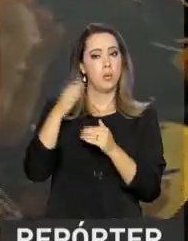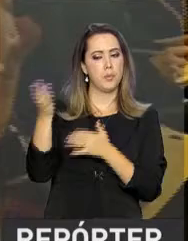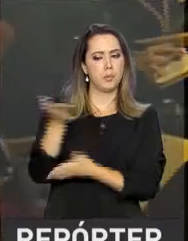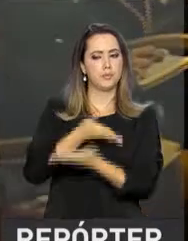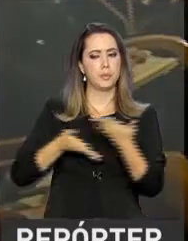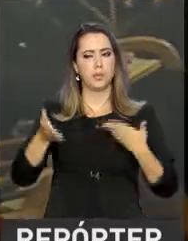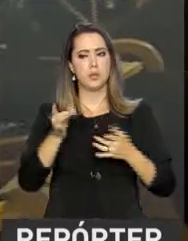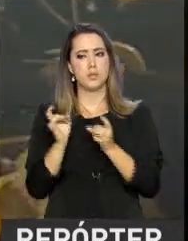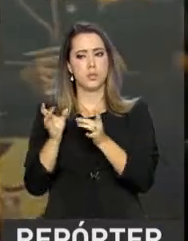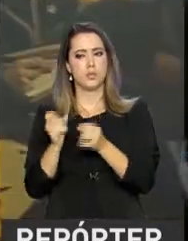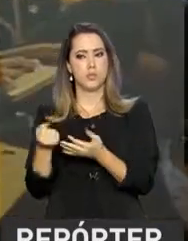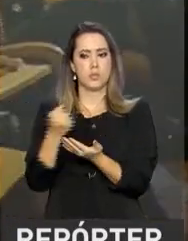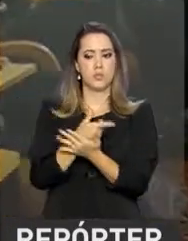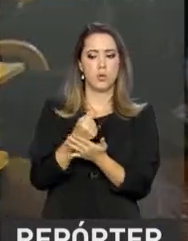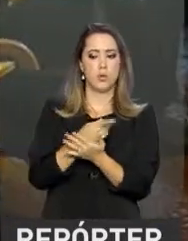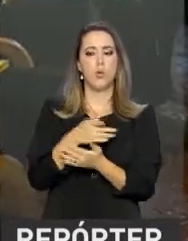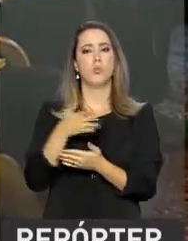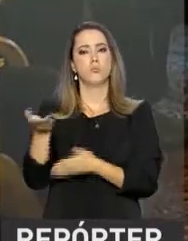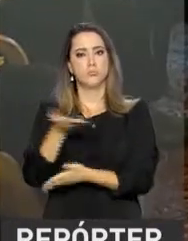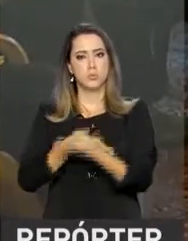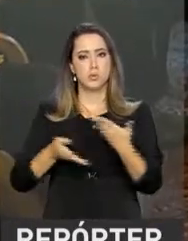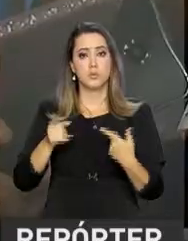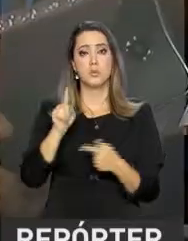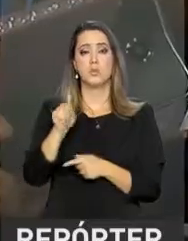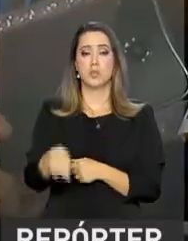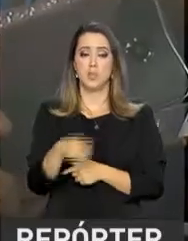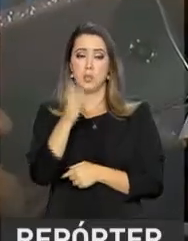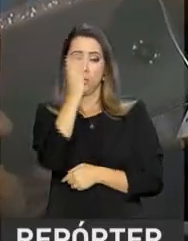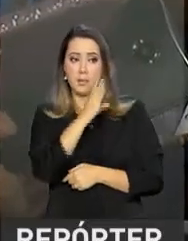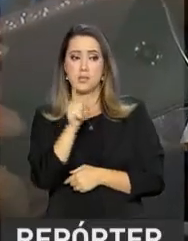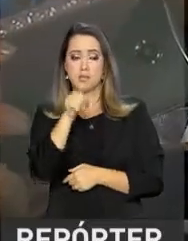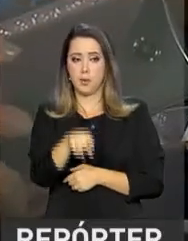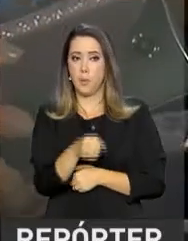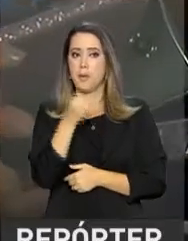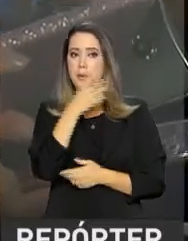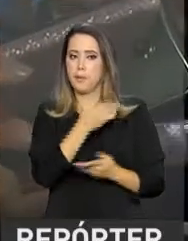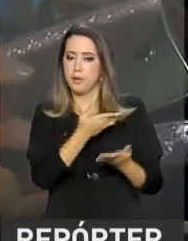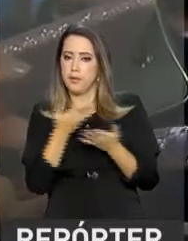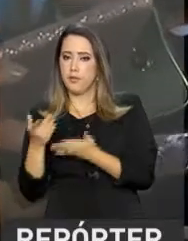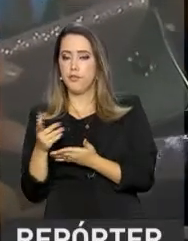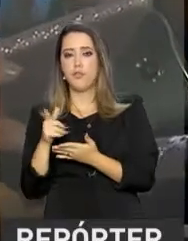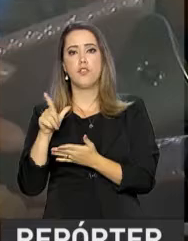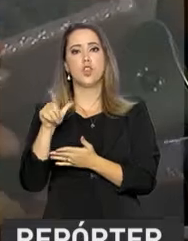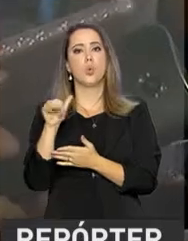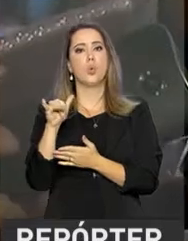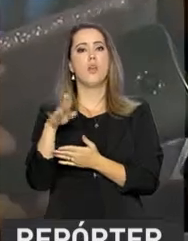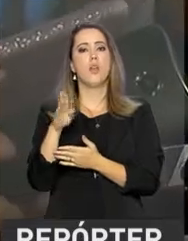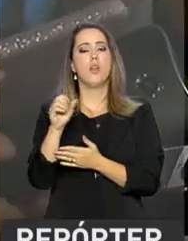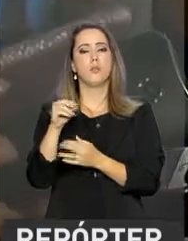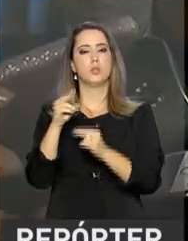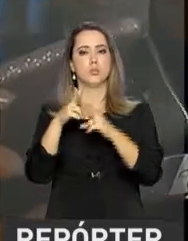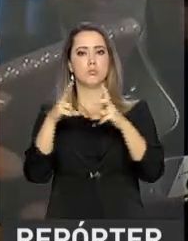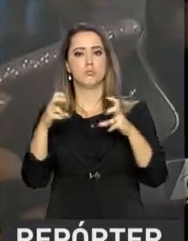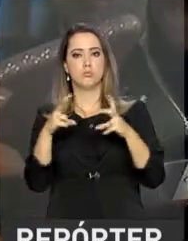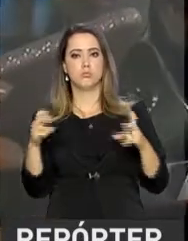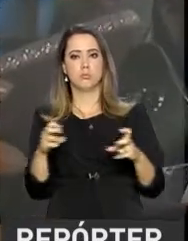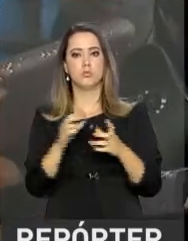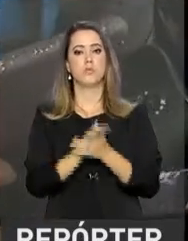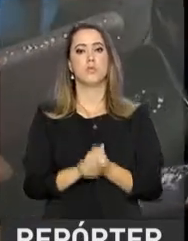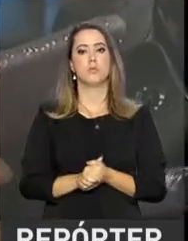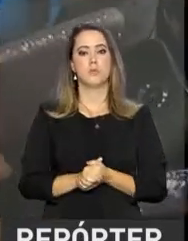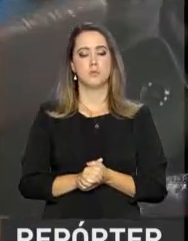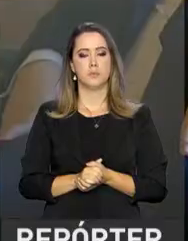empresas brasileiras são bem-vindas para atuar no Líbano e ajudar a reconstruir a infraestrutura do país. Rebuilding